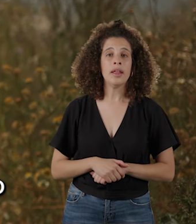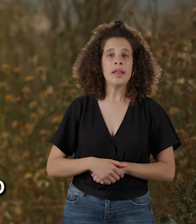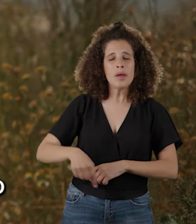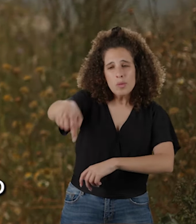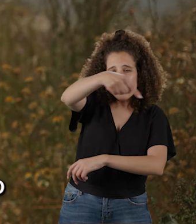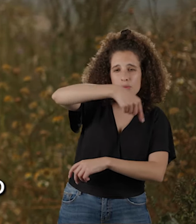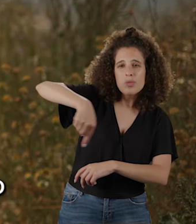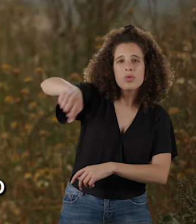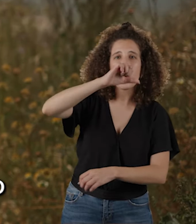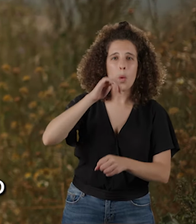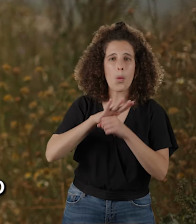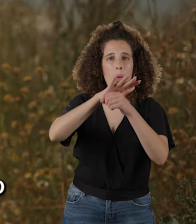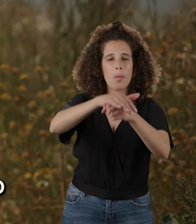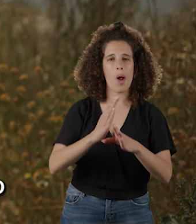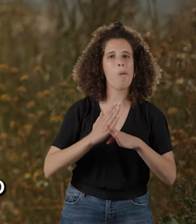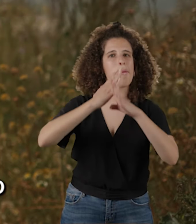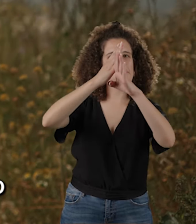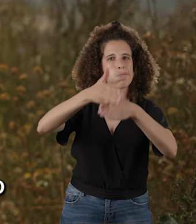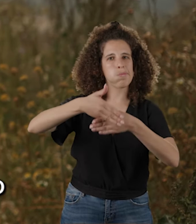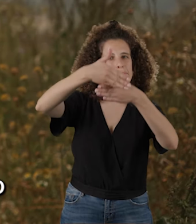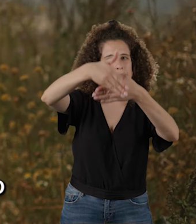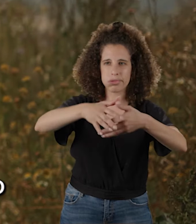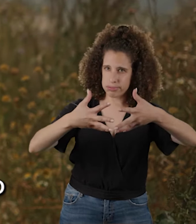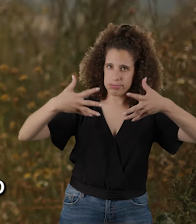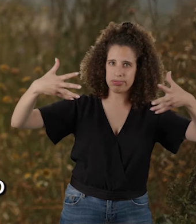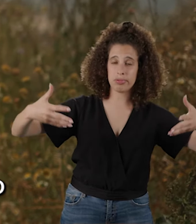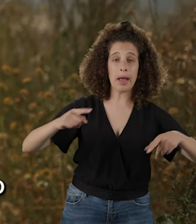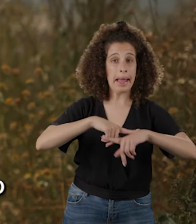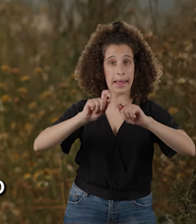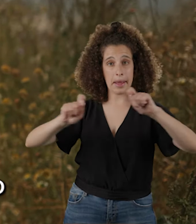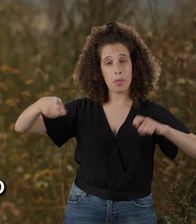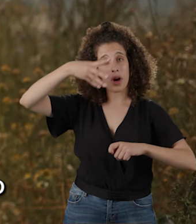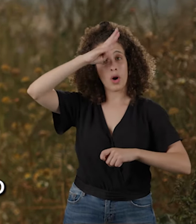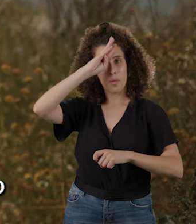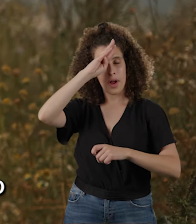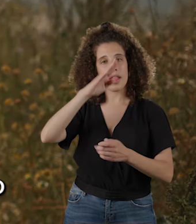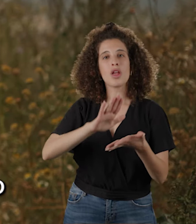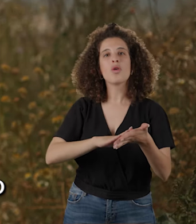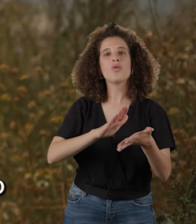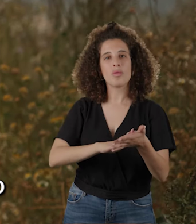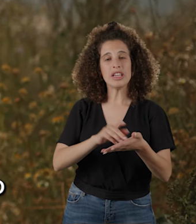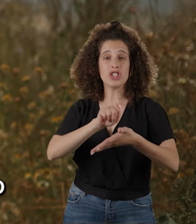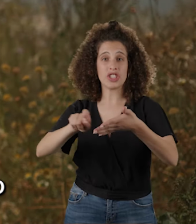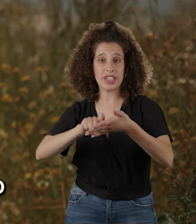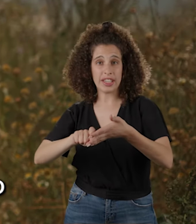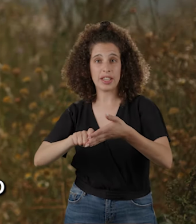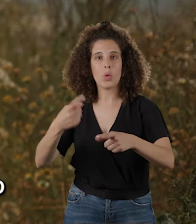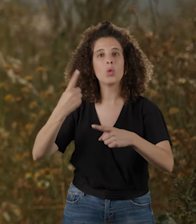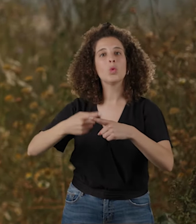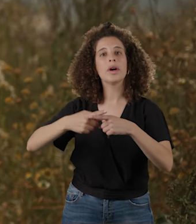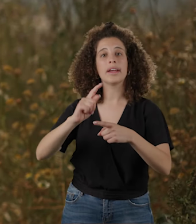por esse mar navios de grande porte. Em época romana, o testemunho escrito do grego